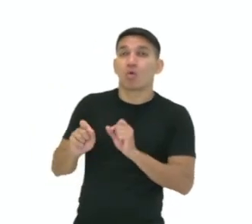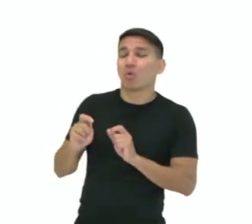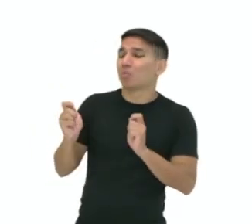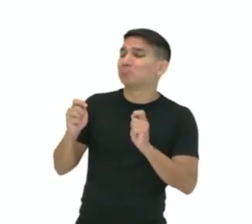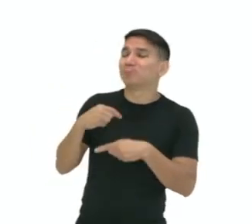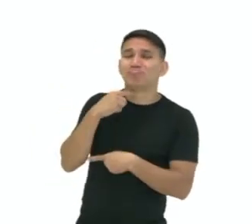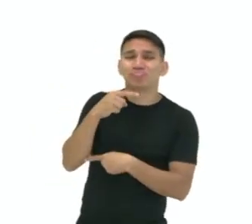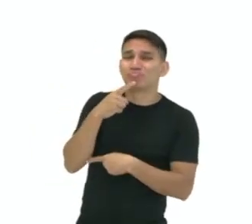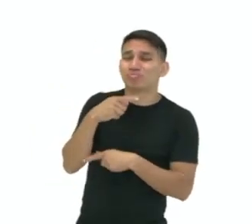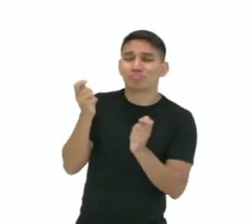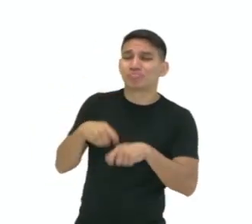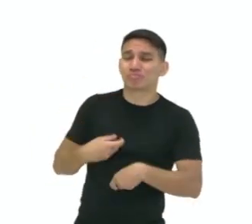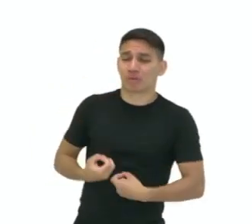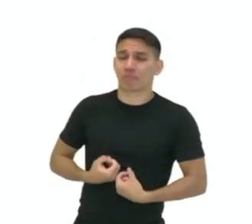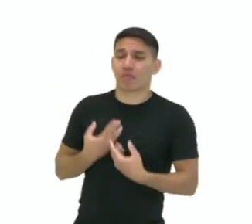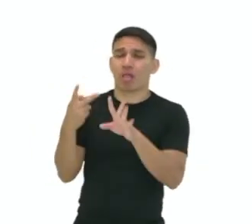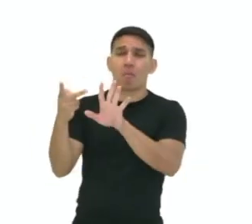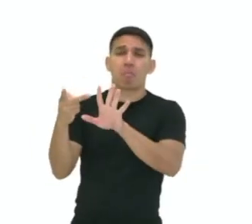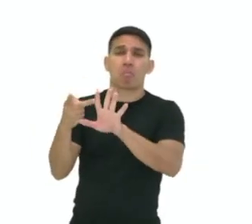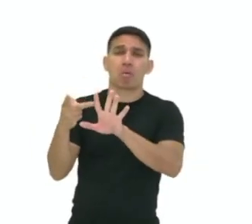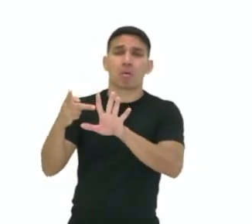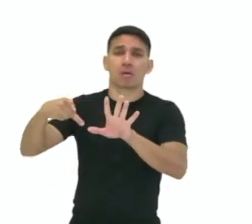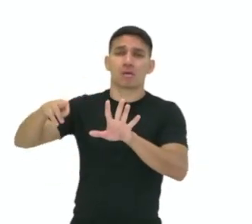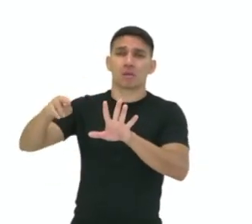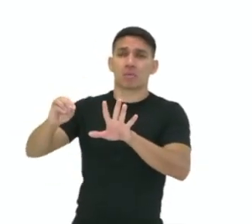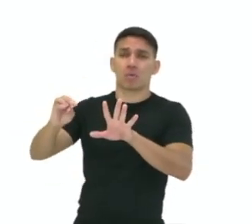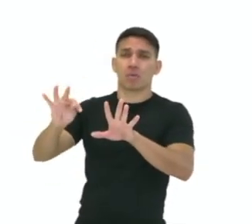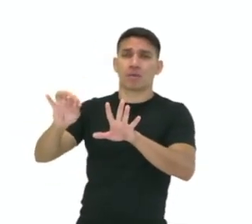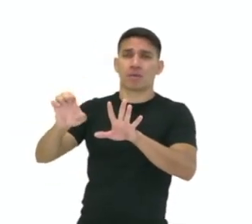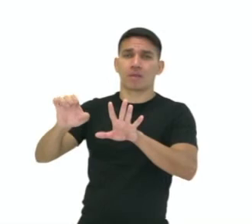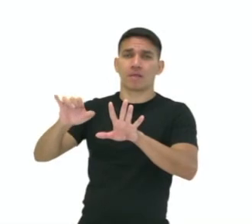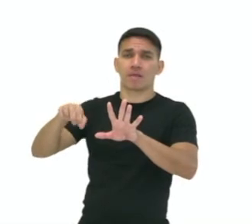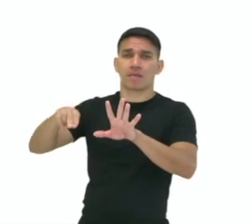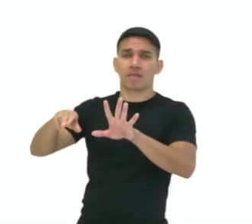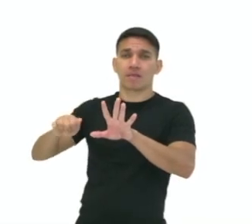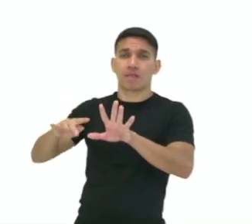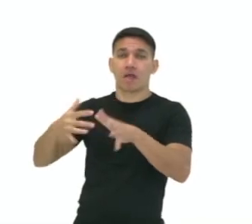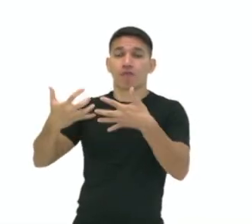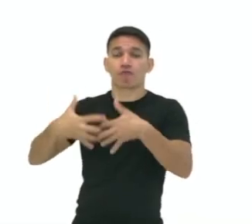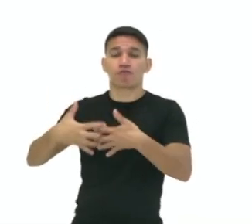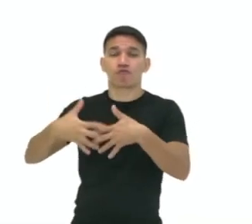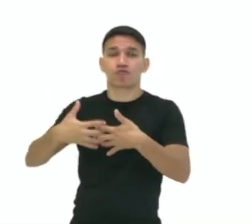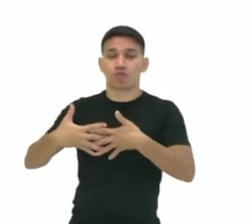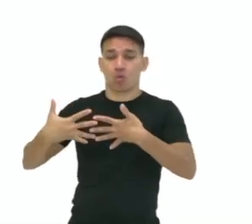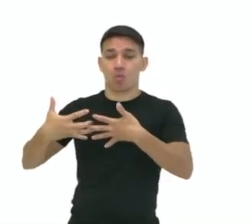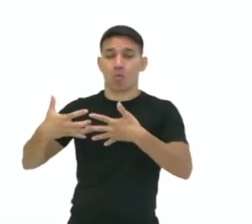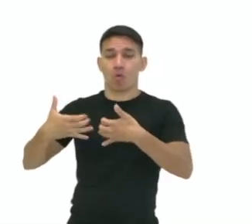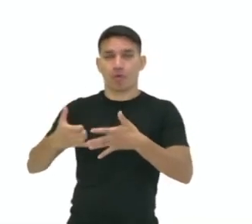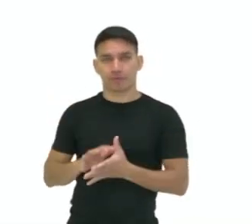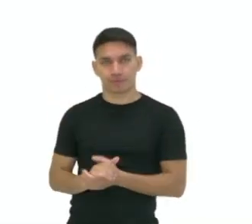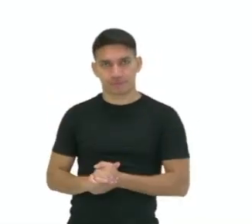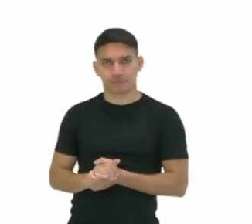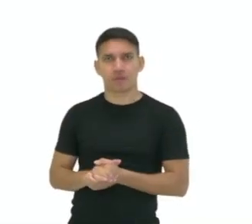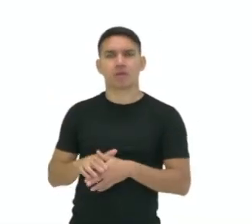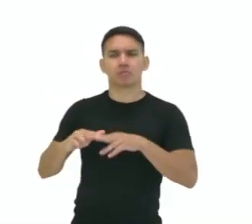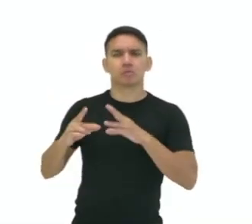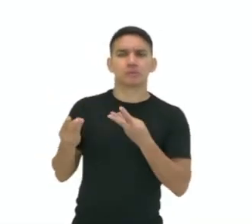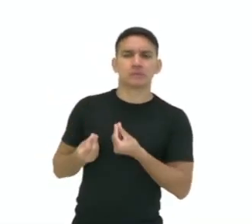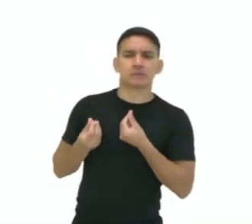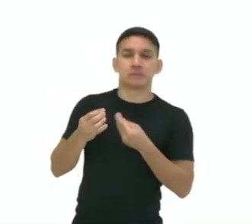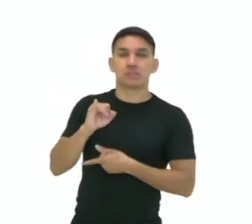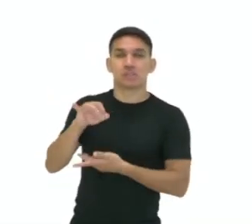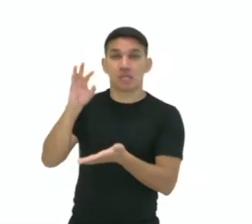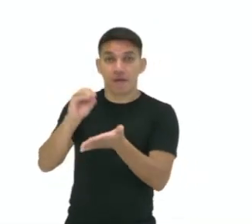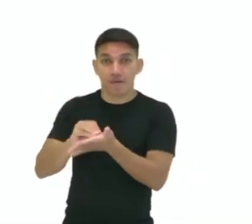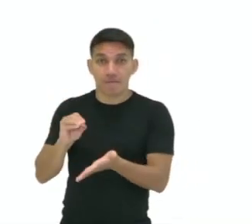uma proteína, fundamental para o funcionamento dos músculos. A sua inexistência leva a uma